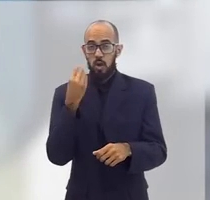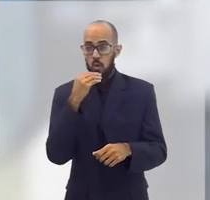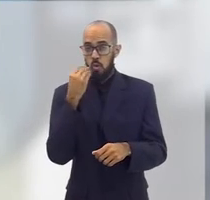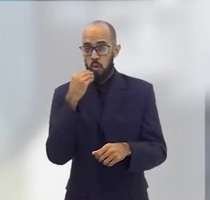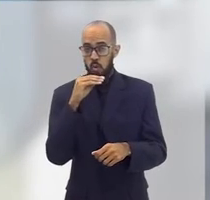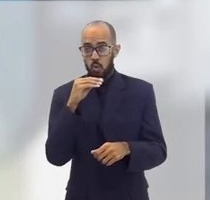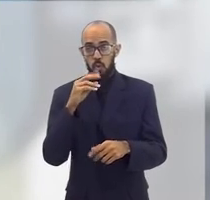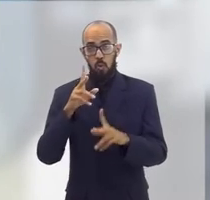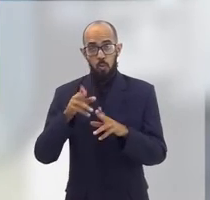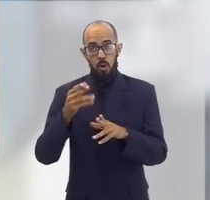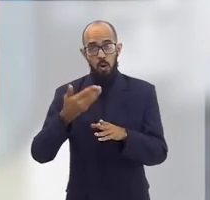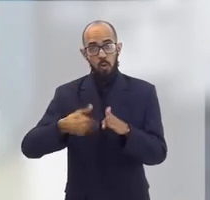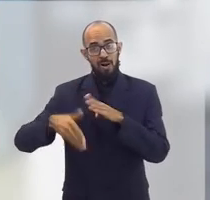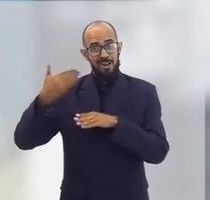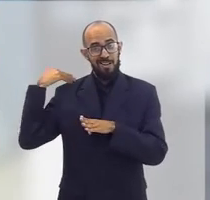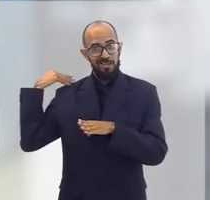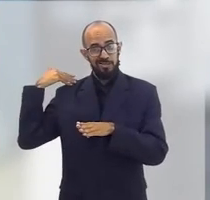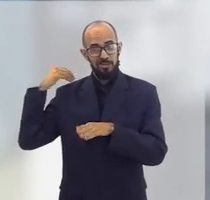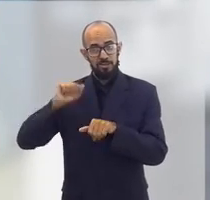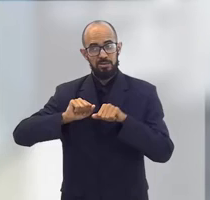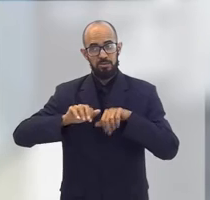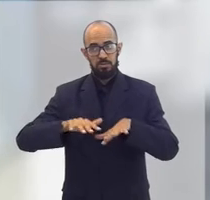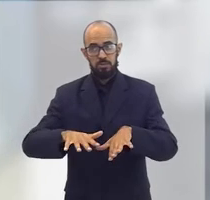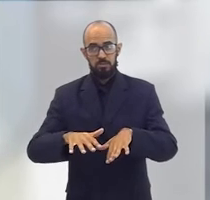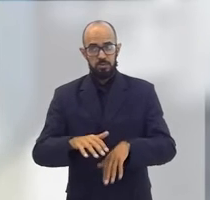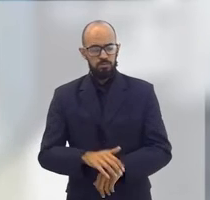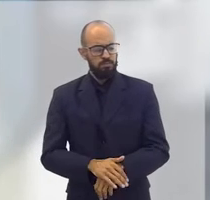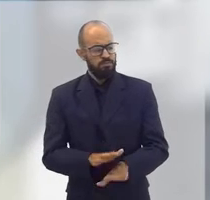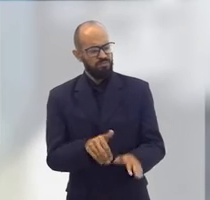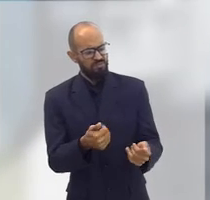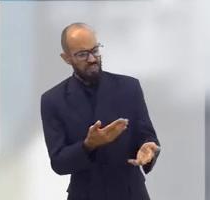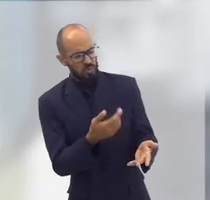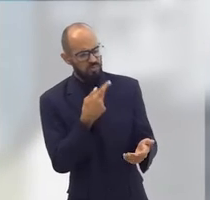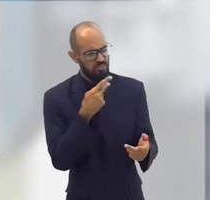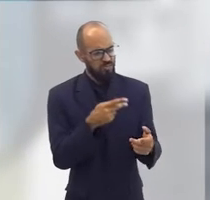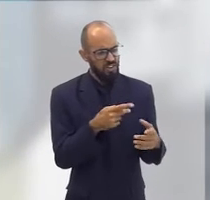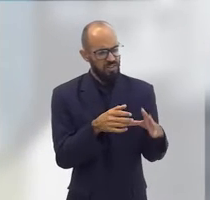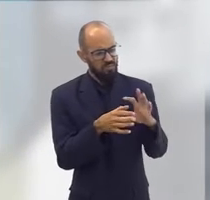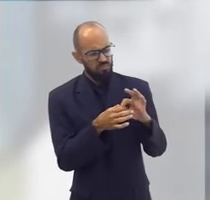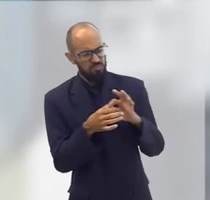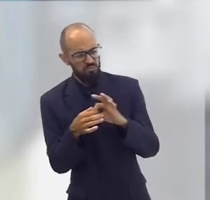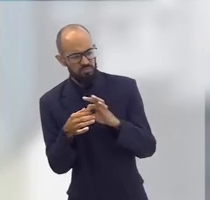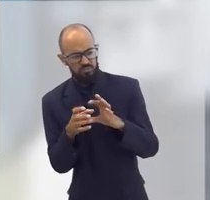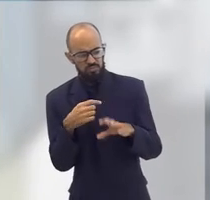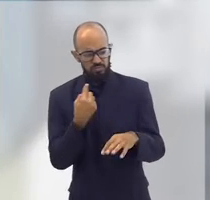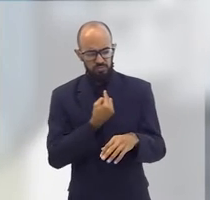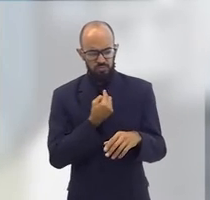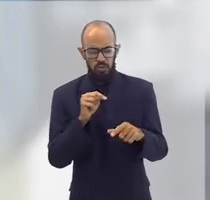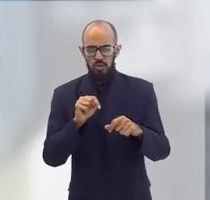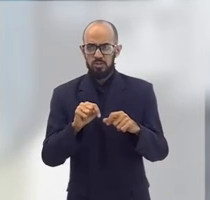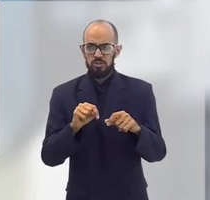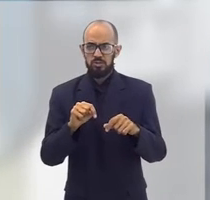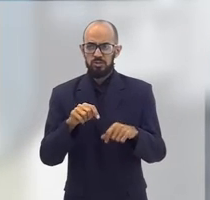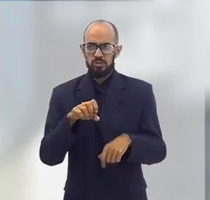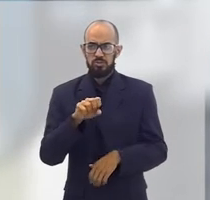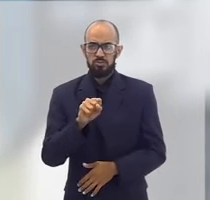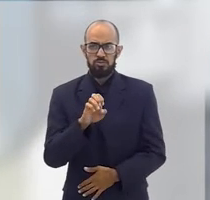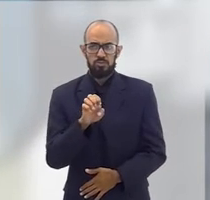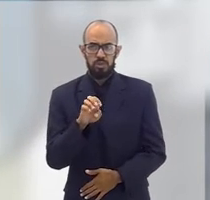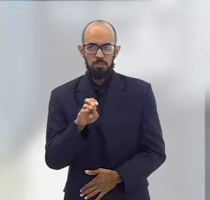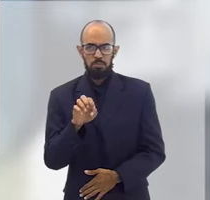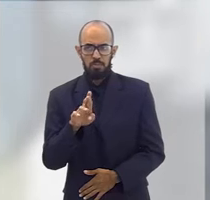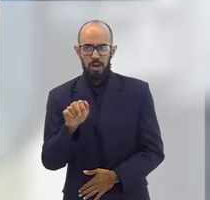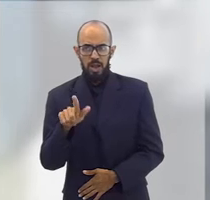as margens de lucro que a gente tinha pré-pandemia. Fala para a gente, então, o cenário aí do ponto de vista do Sebrae,